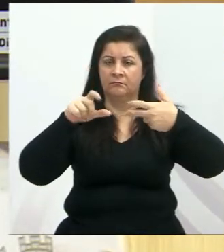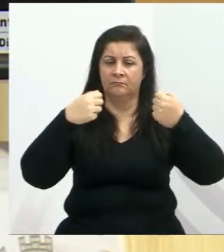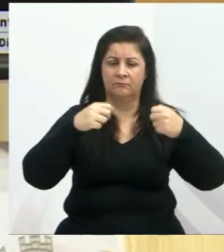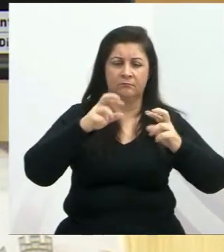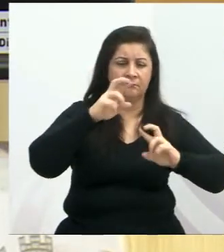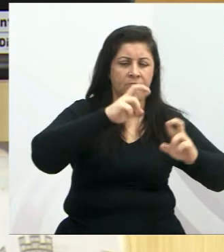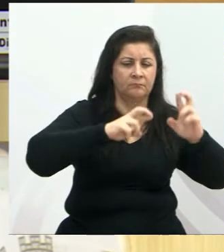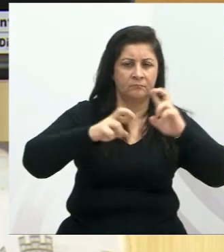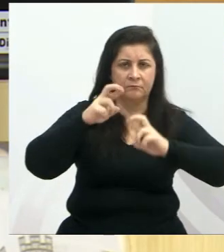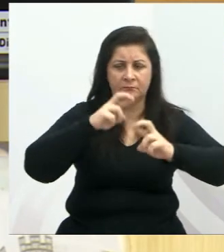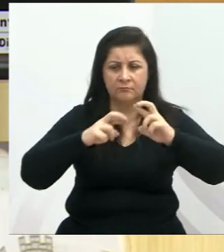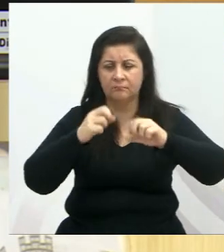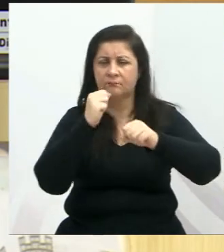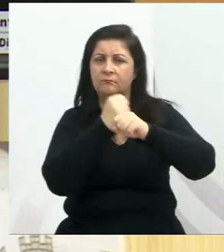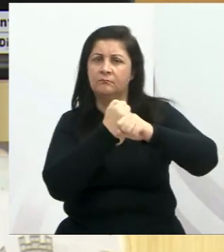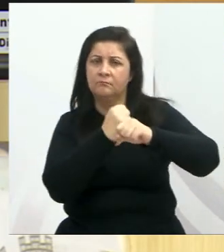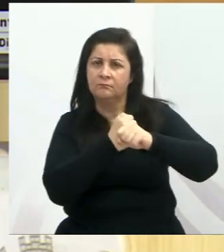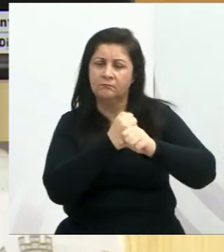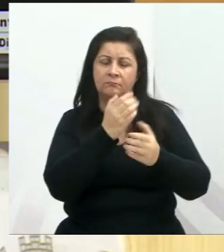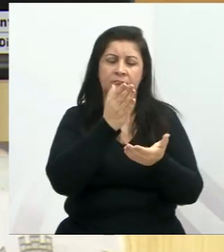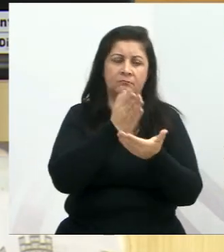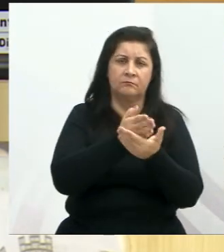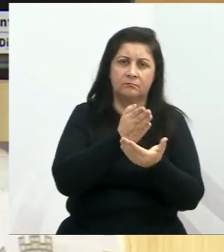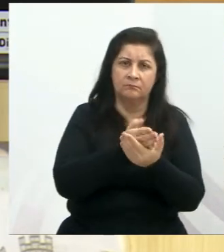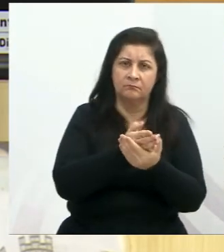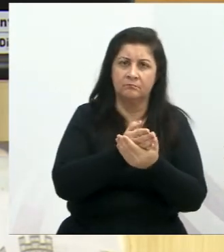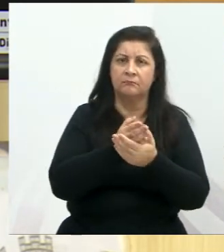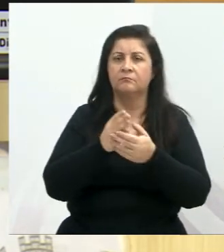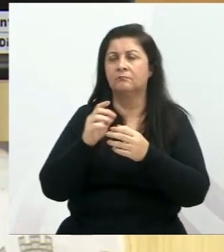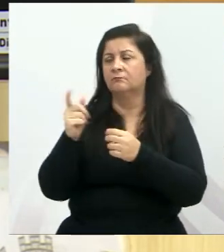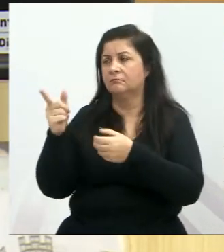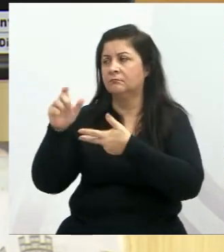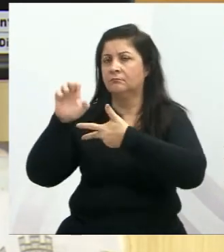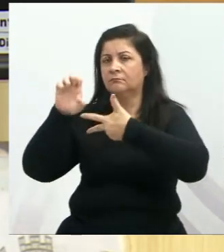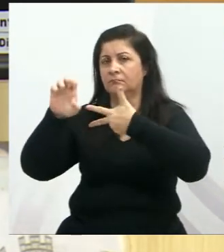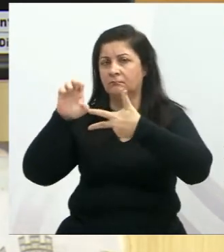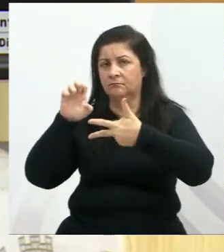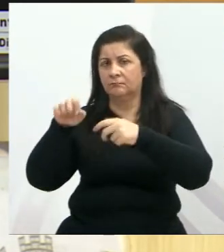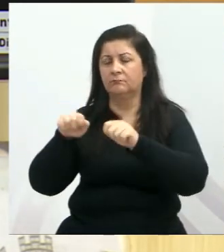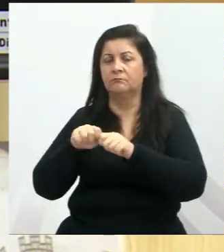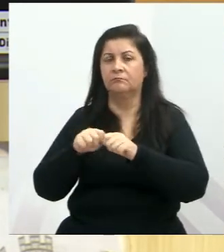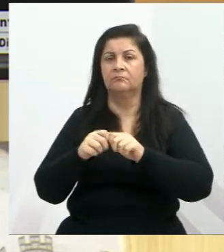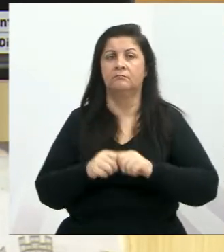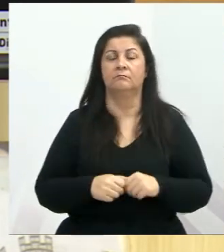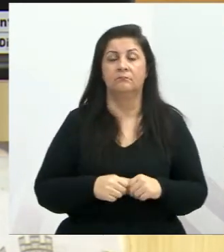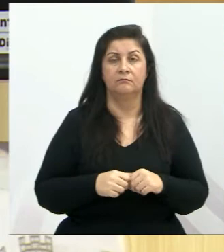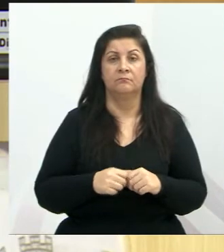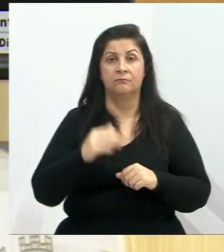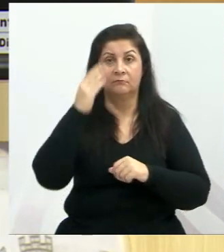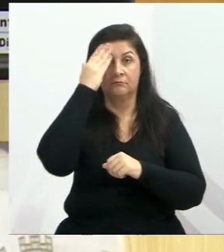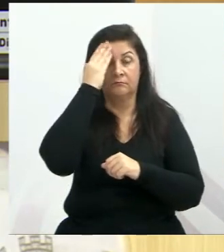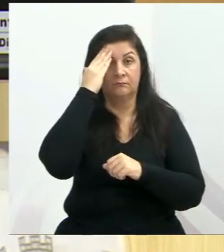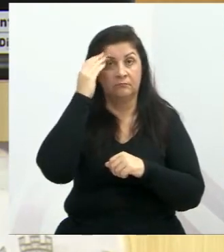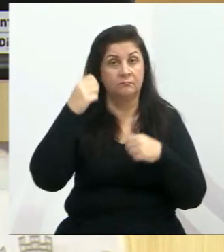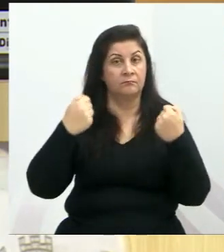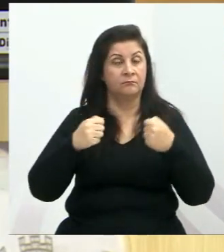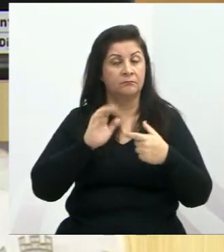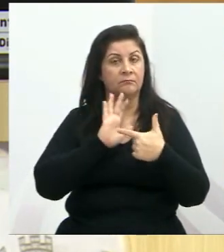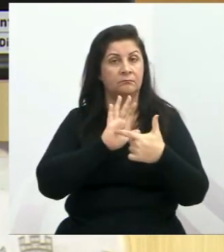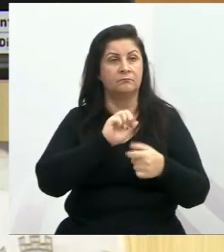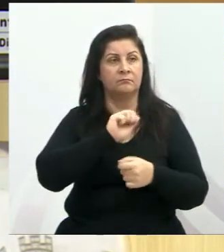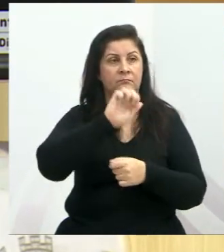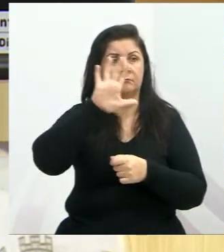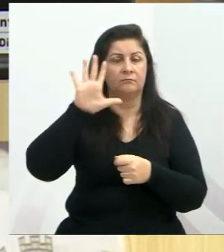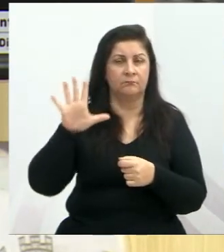parceria, obras e contratos firmados pelo Poder Executivo, considerando a necessidade de se garantir a